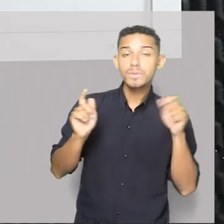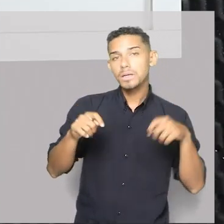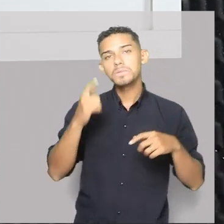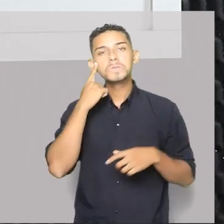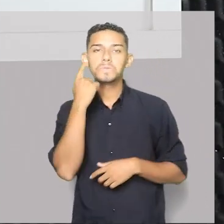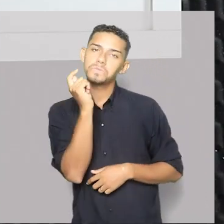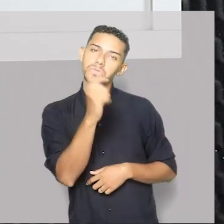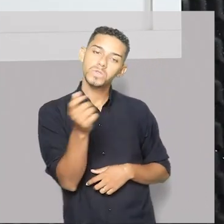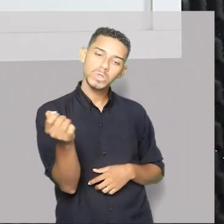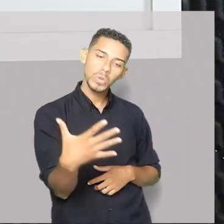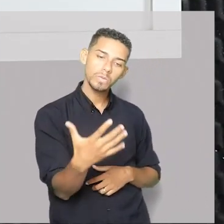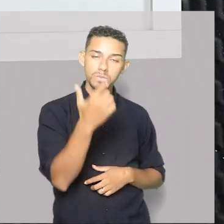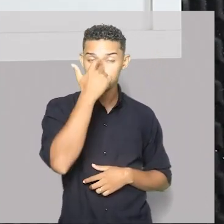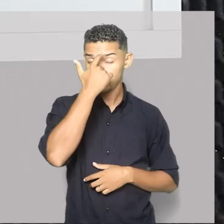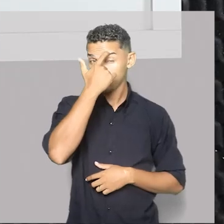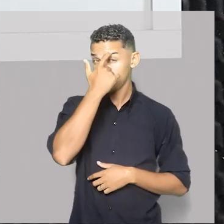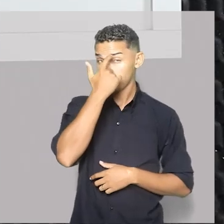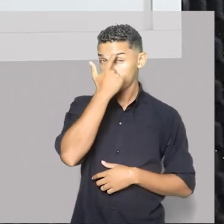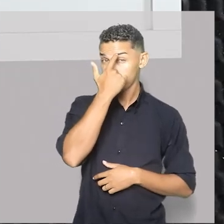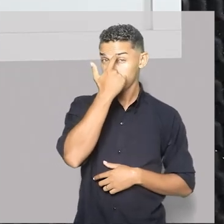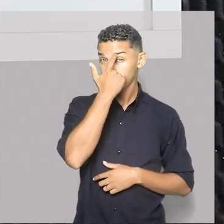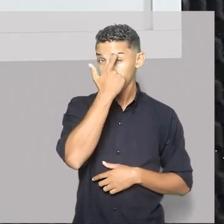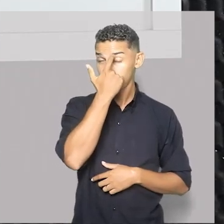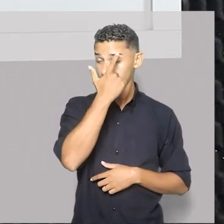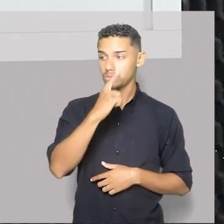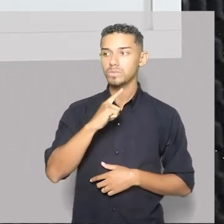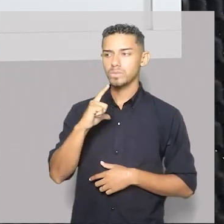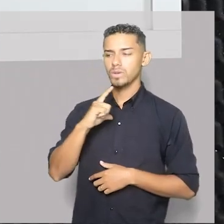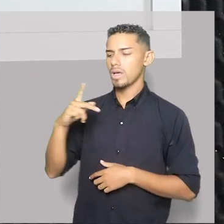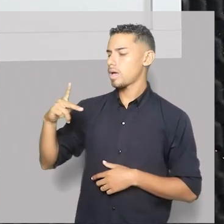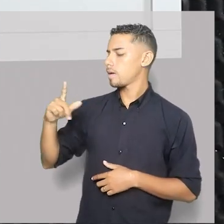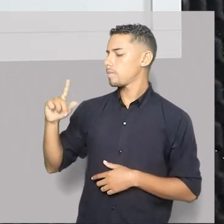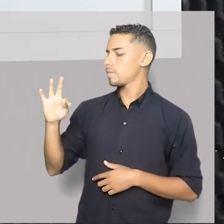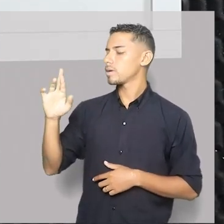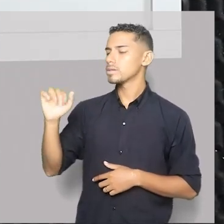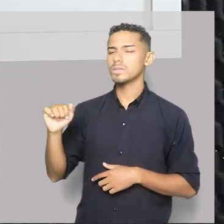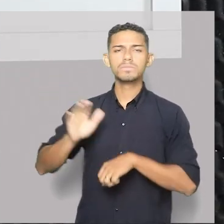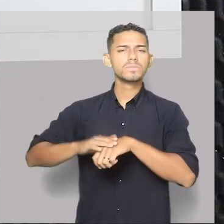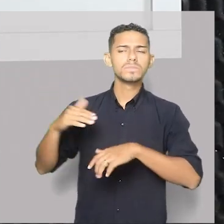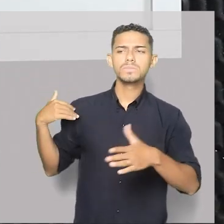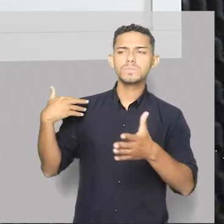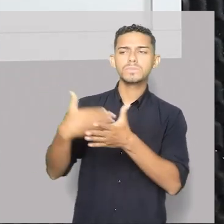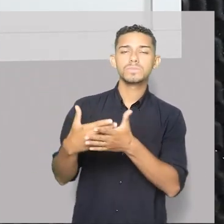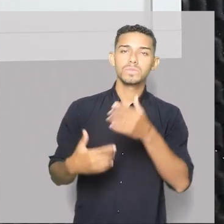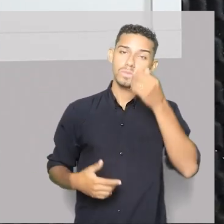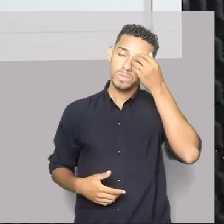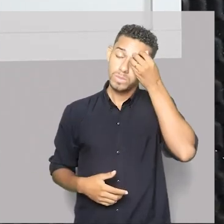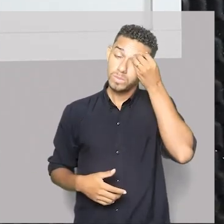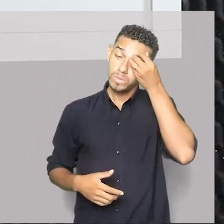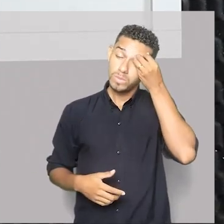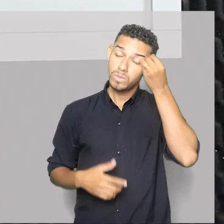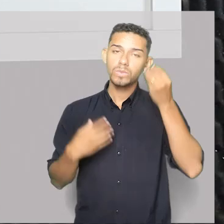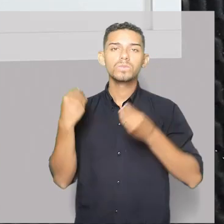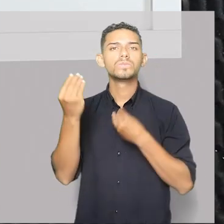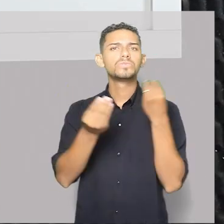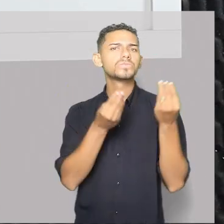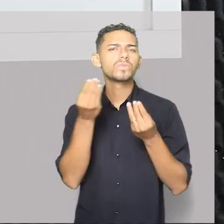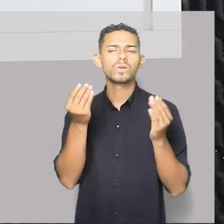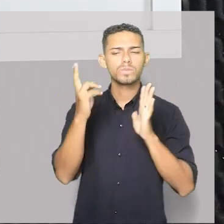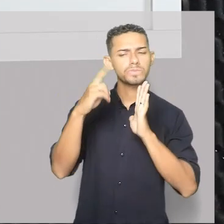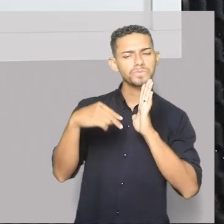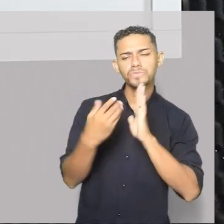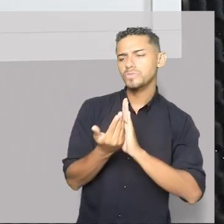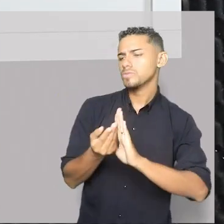esses indivíduos e só quem tem são as plantas mais recentes, tá certo? Como que eu faço a leitura disso,